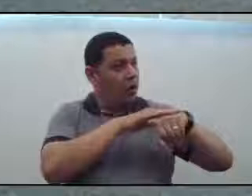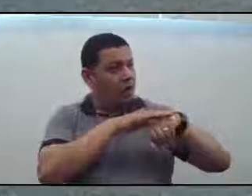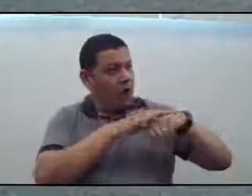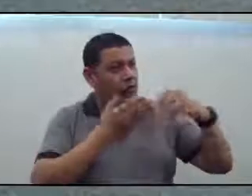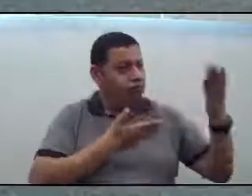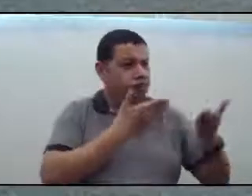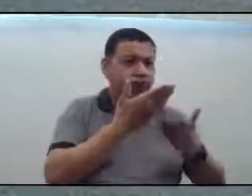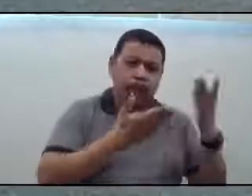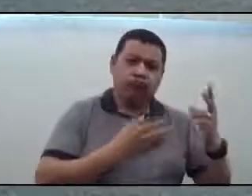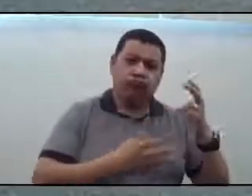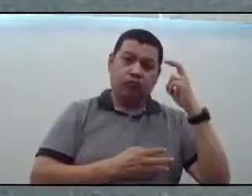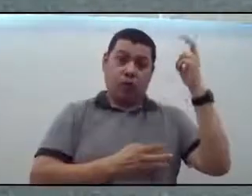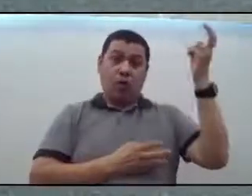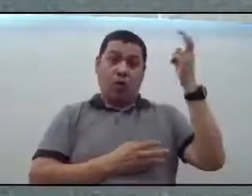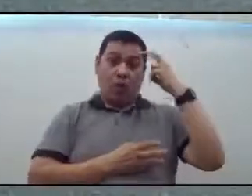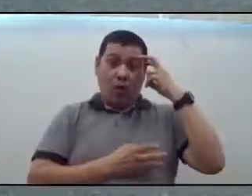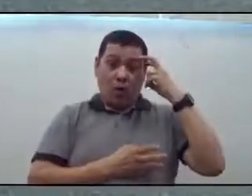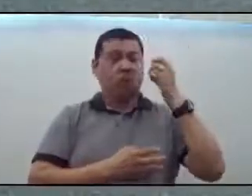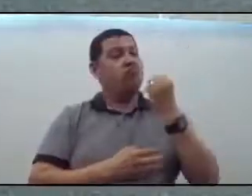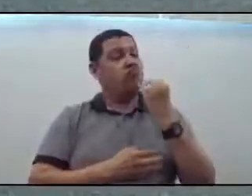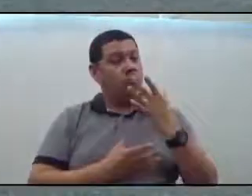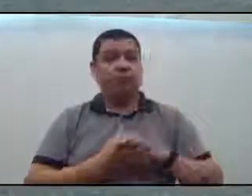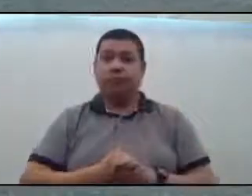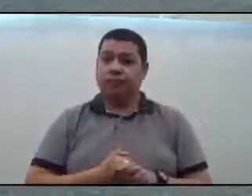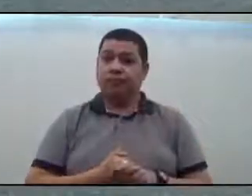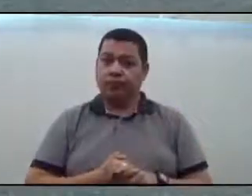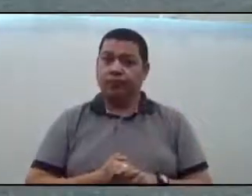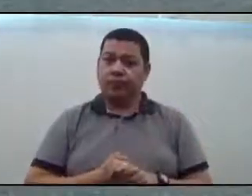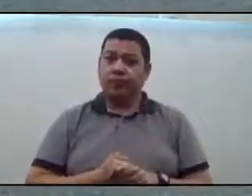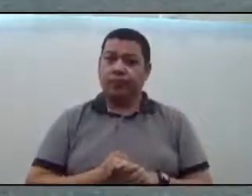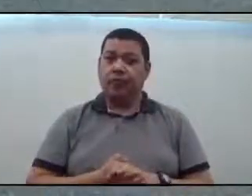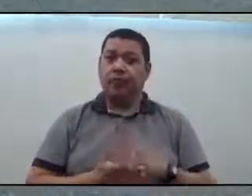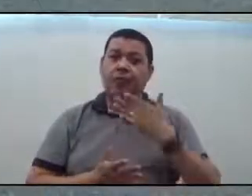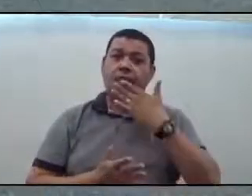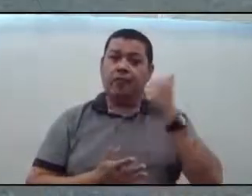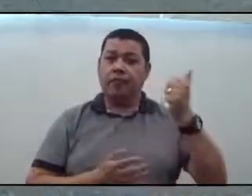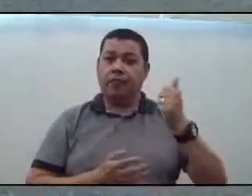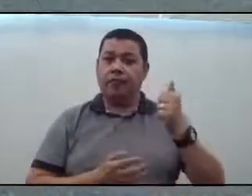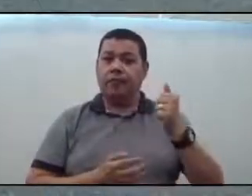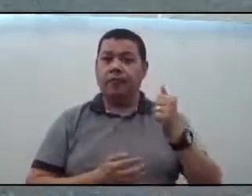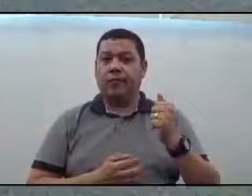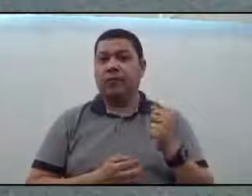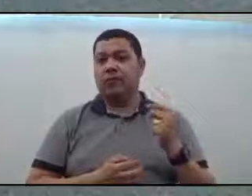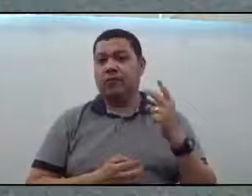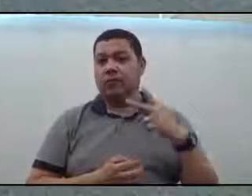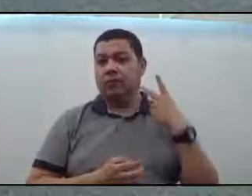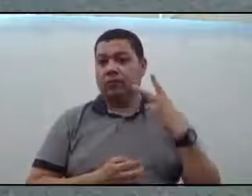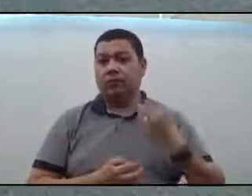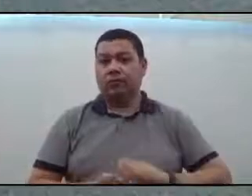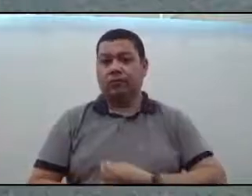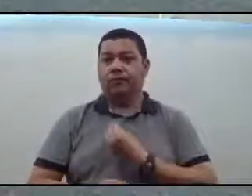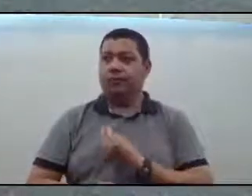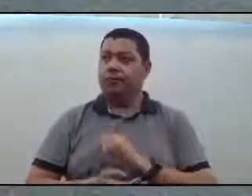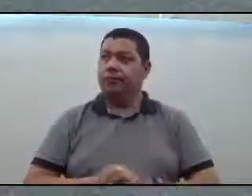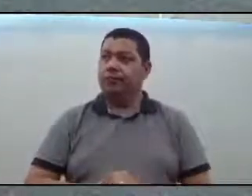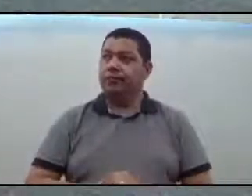que realmente vem somar e muito para o nosso mandato. Parabenizar aqui, em nome